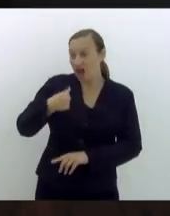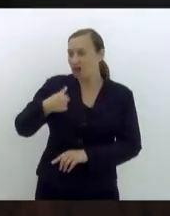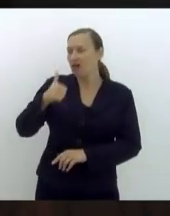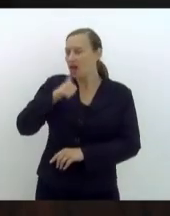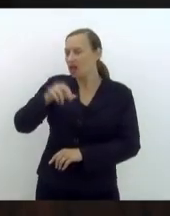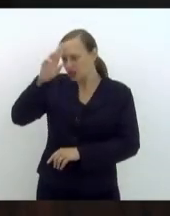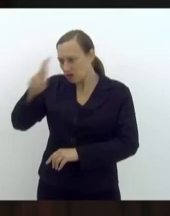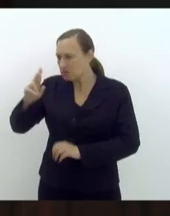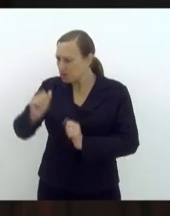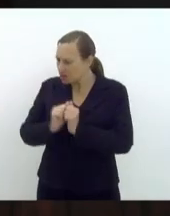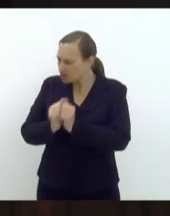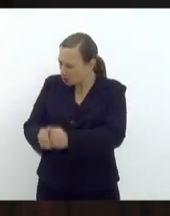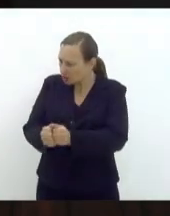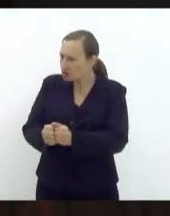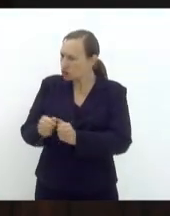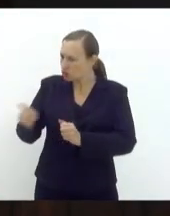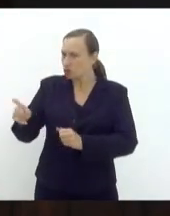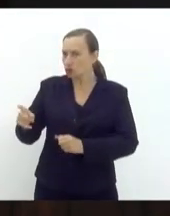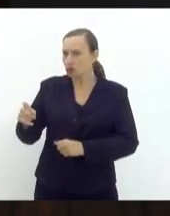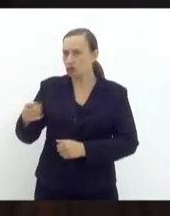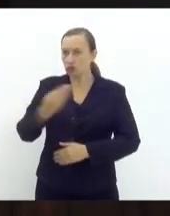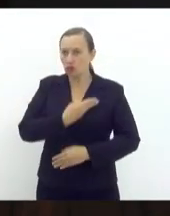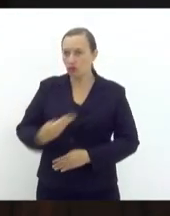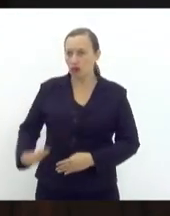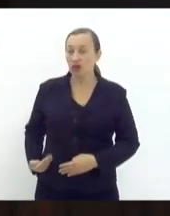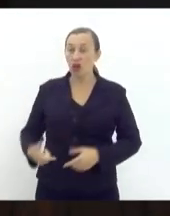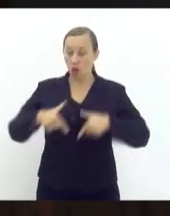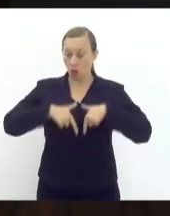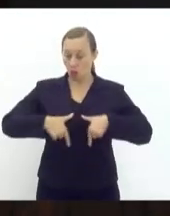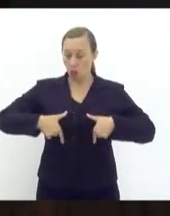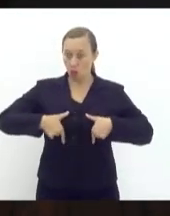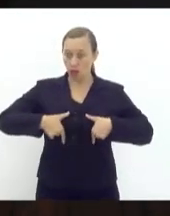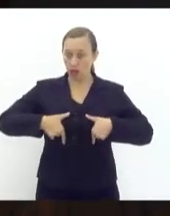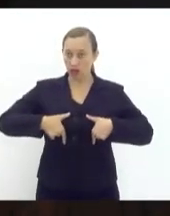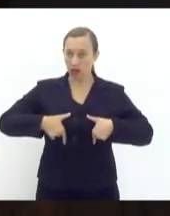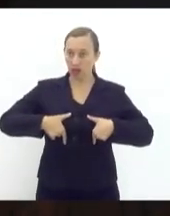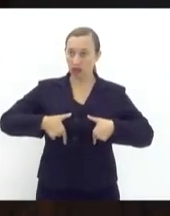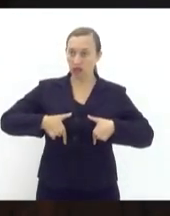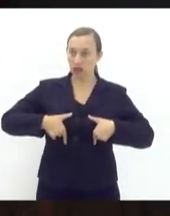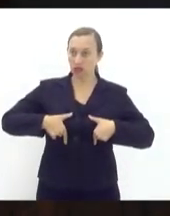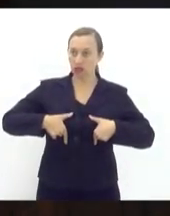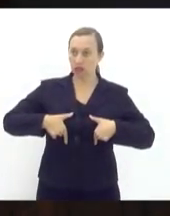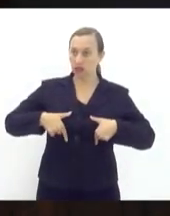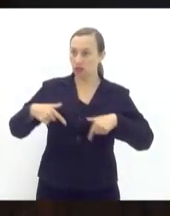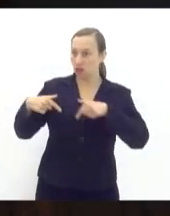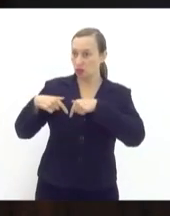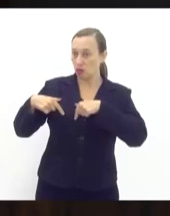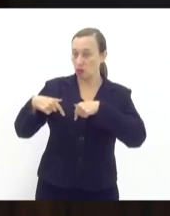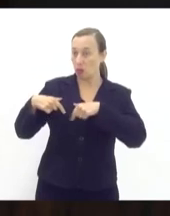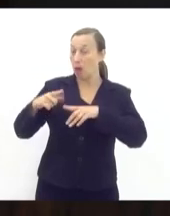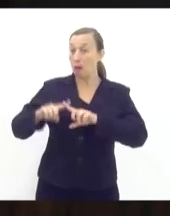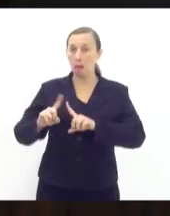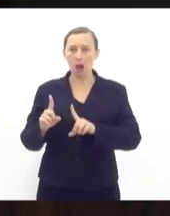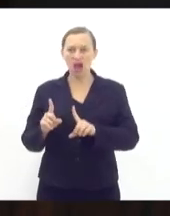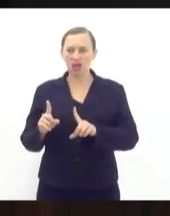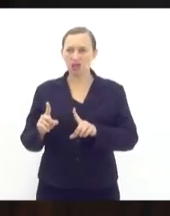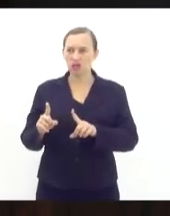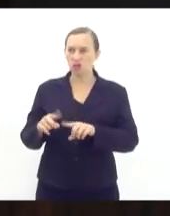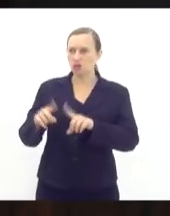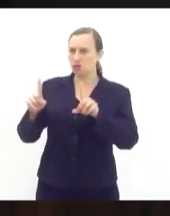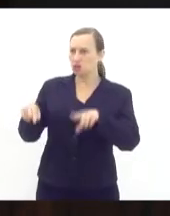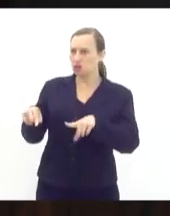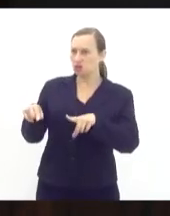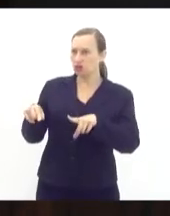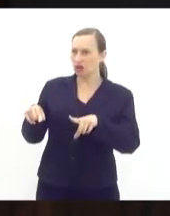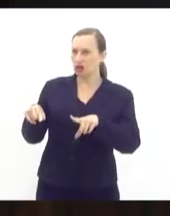com as autoridades eu fui crachá enorme no meu pescoço Com asinha de autoridade e meu boto mas não não quis